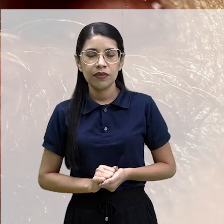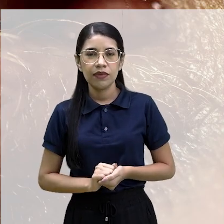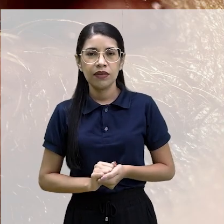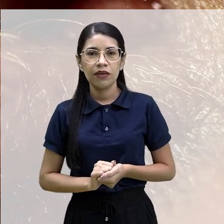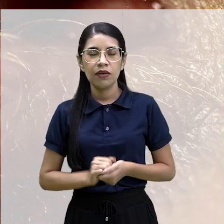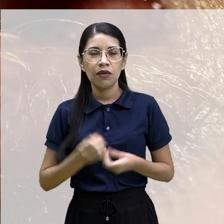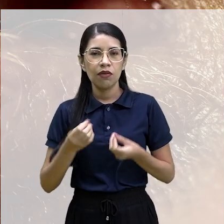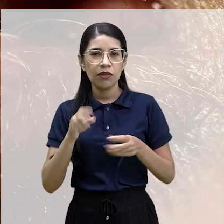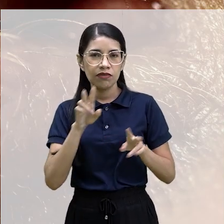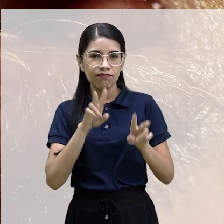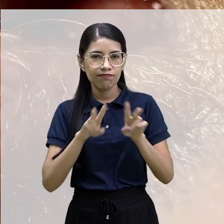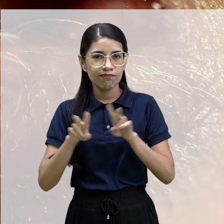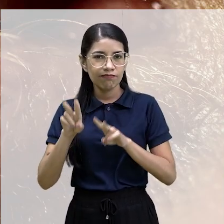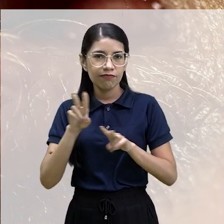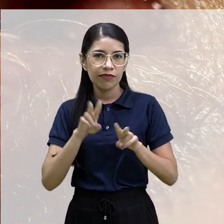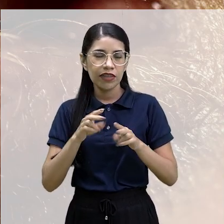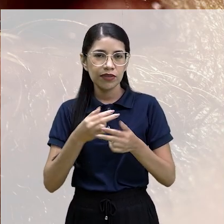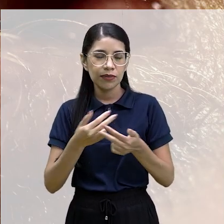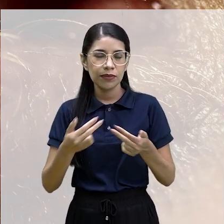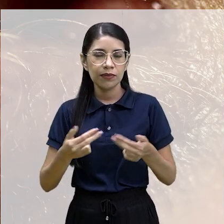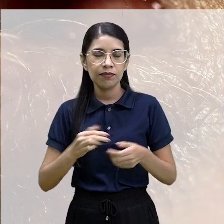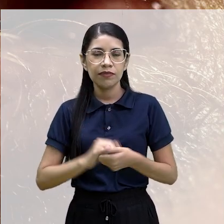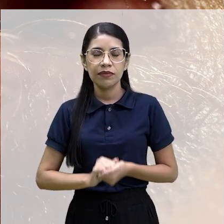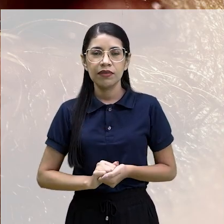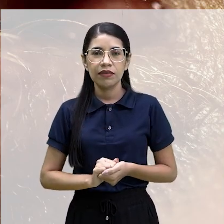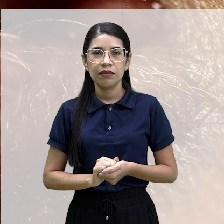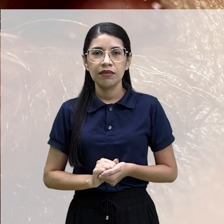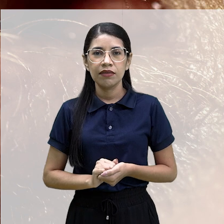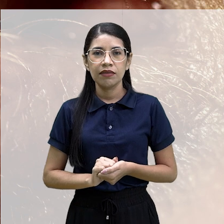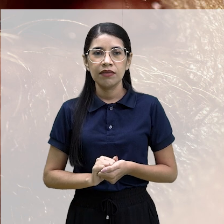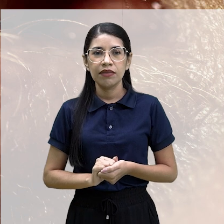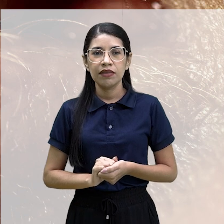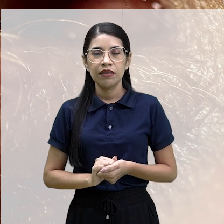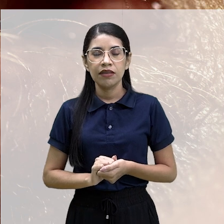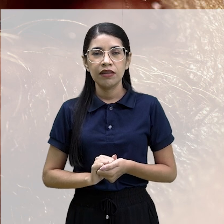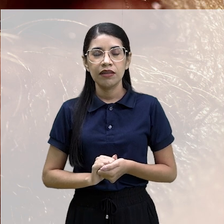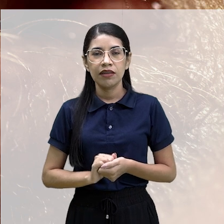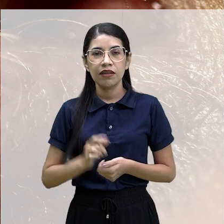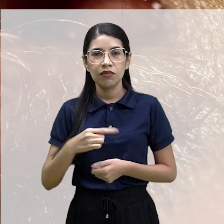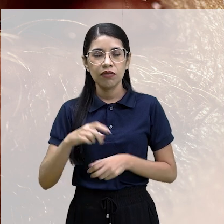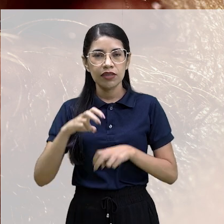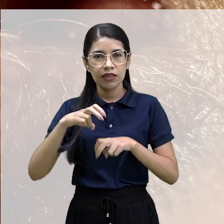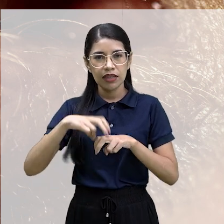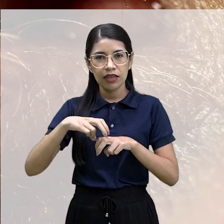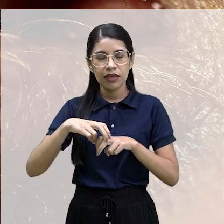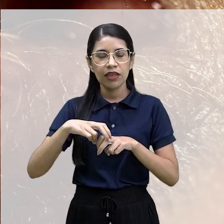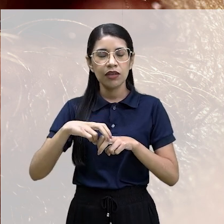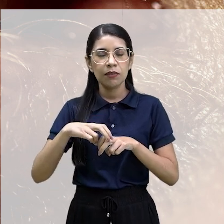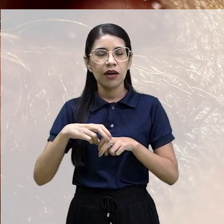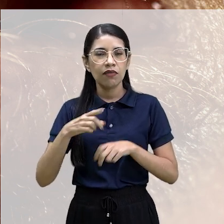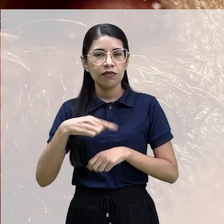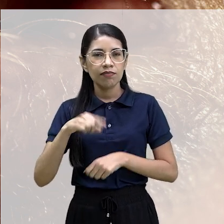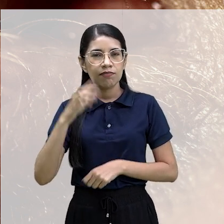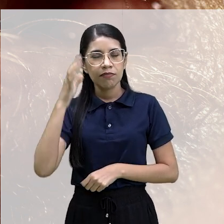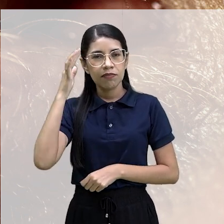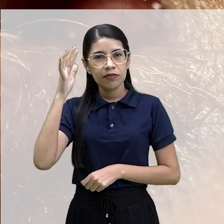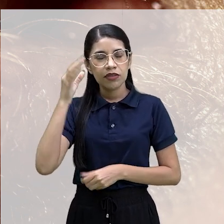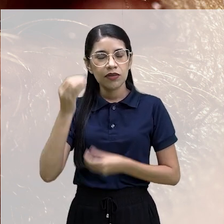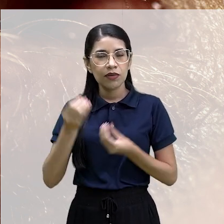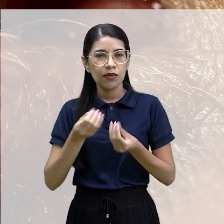nosso olhar. Então, quando eu estou aqui para vocês refletirem como é